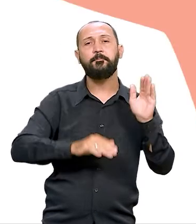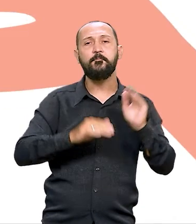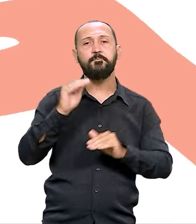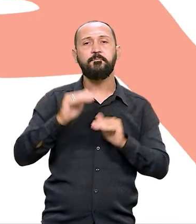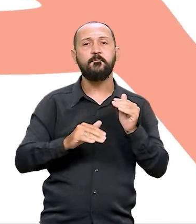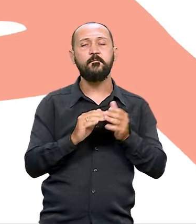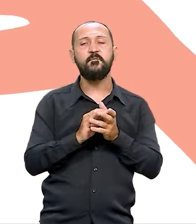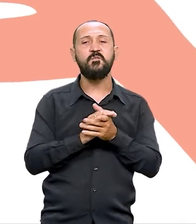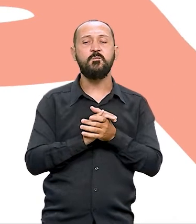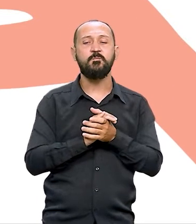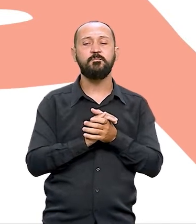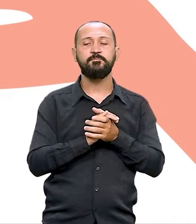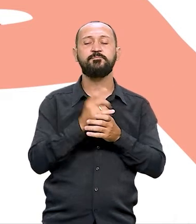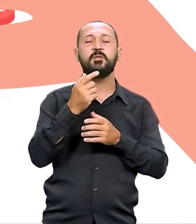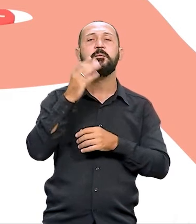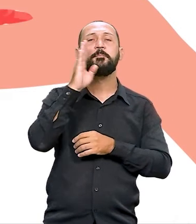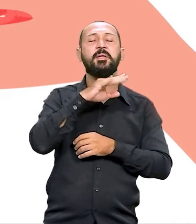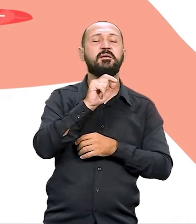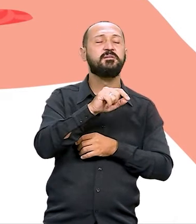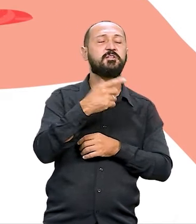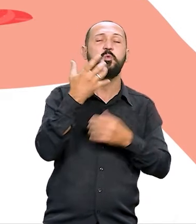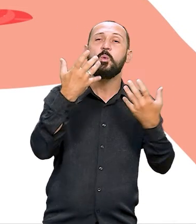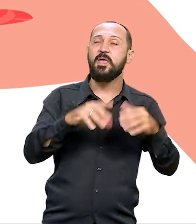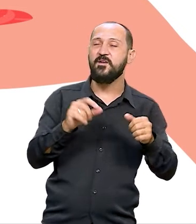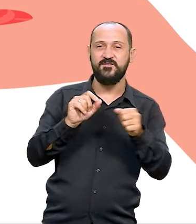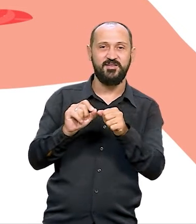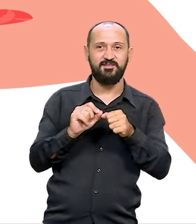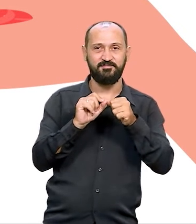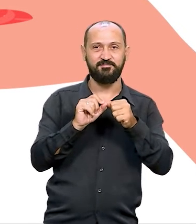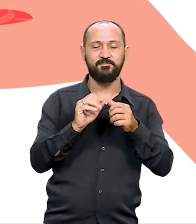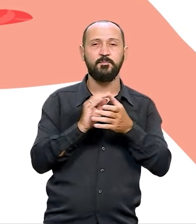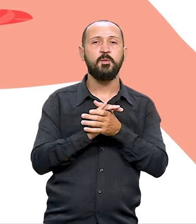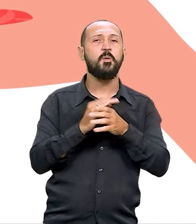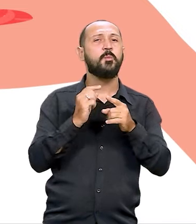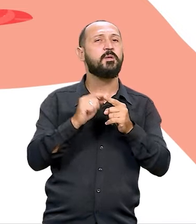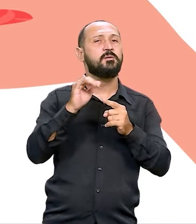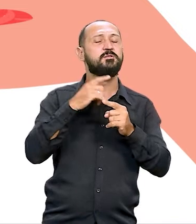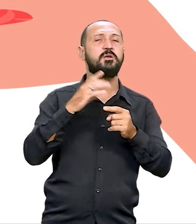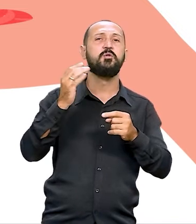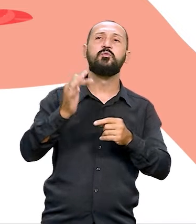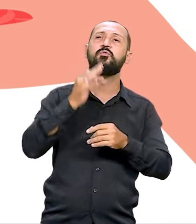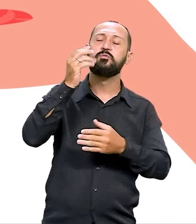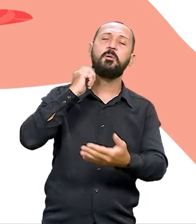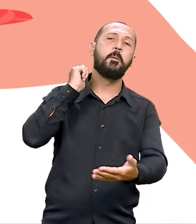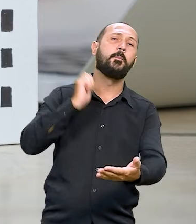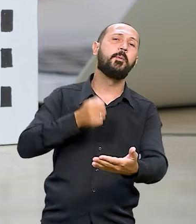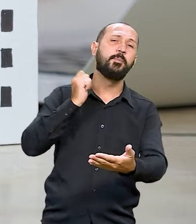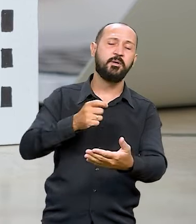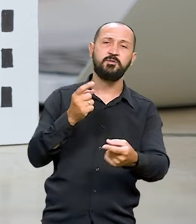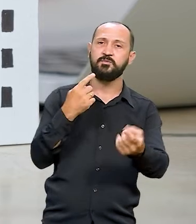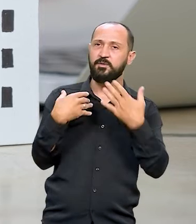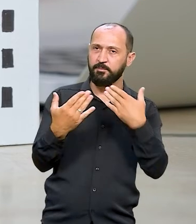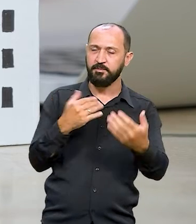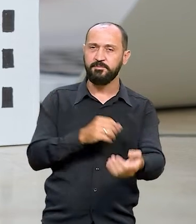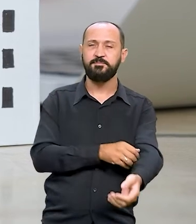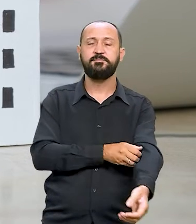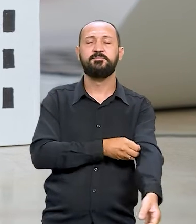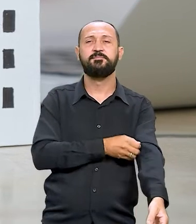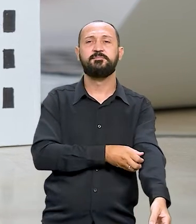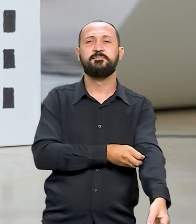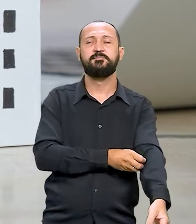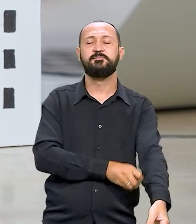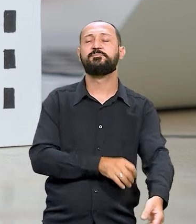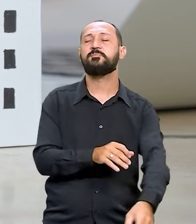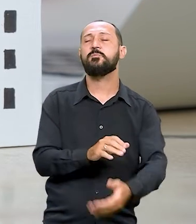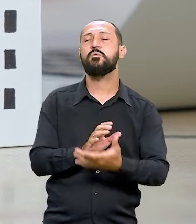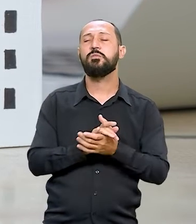evita talvez aquele fiduciário de má fé, né? Aquele credor de má fé. Por quê? Num eventual leilão no futuro, que a gente até vai debater mais sobre isso. Sim, a gente vai